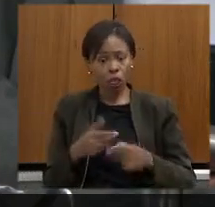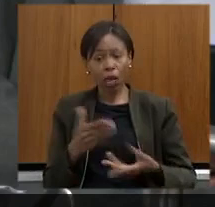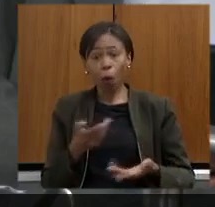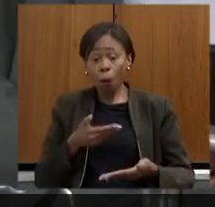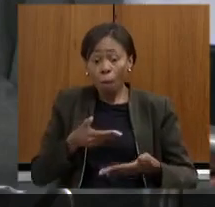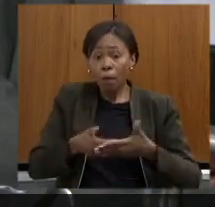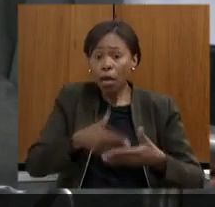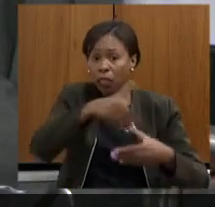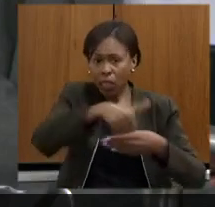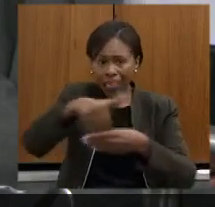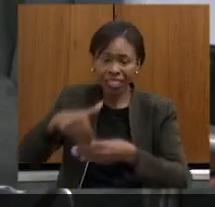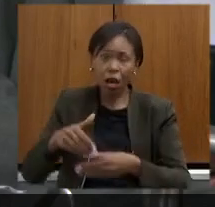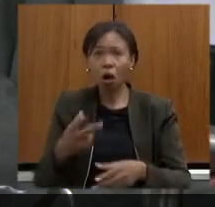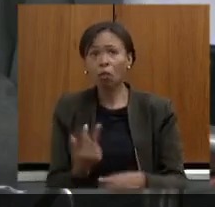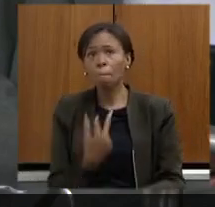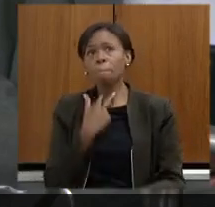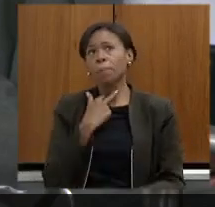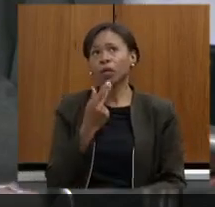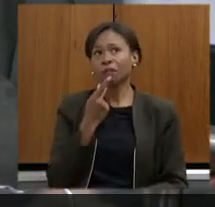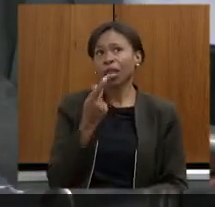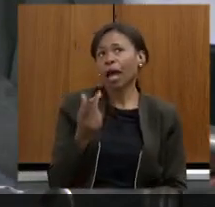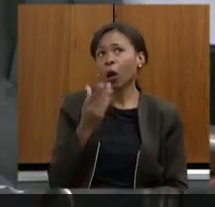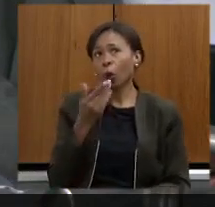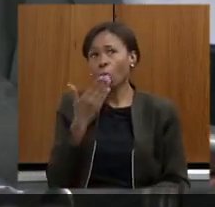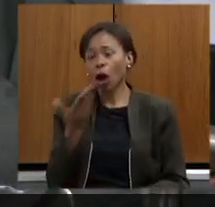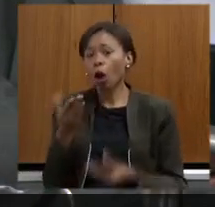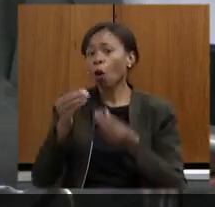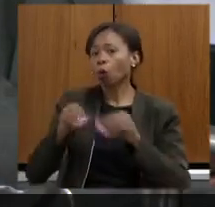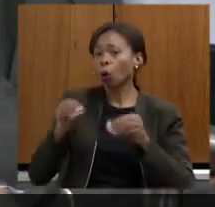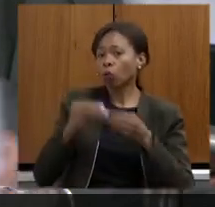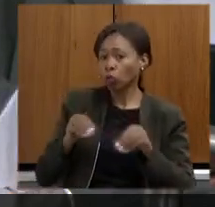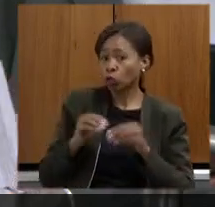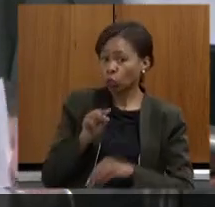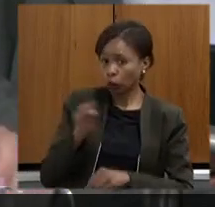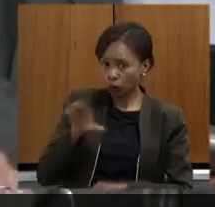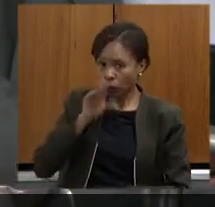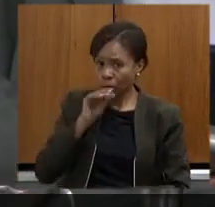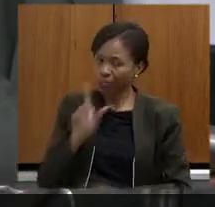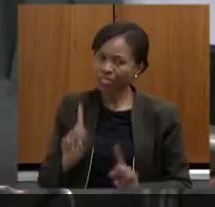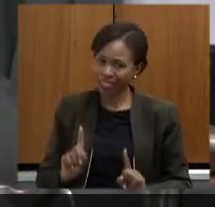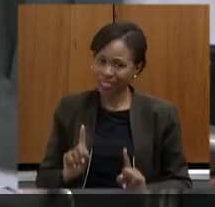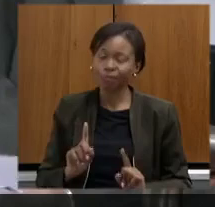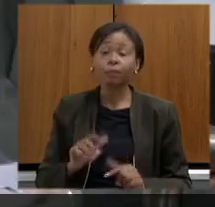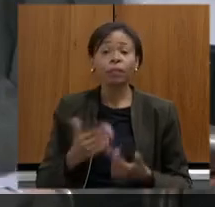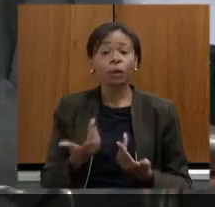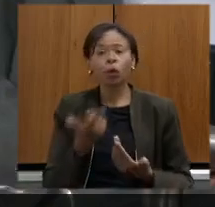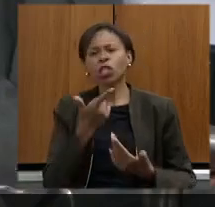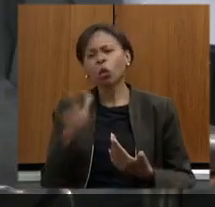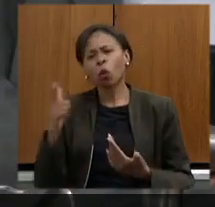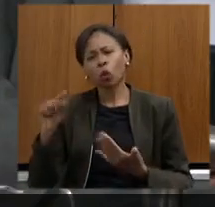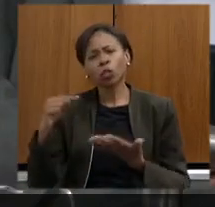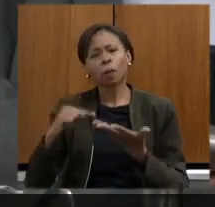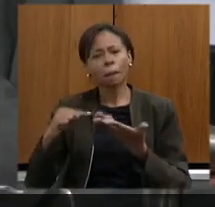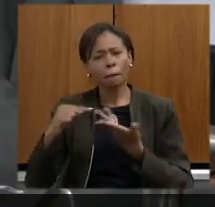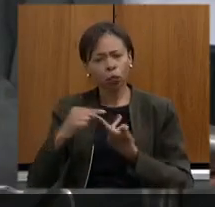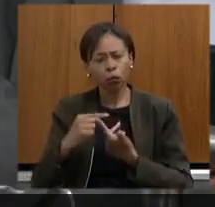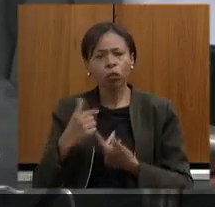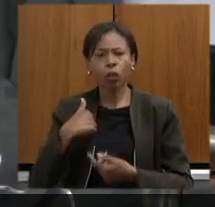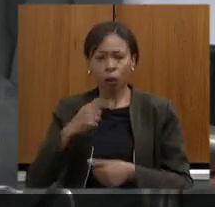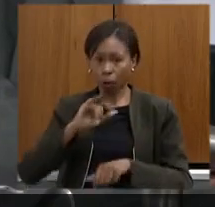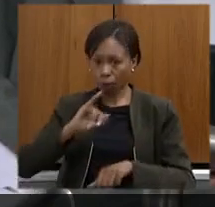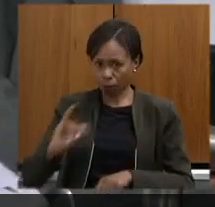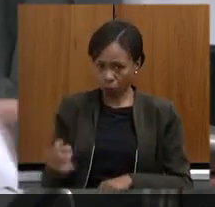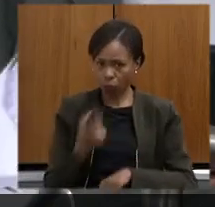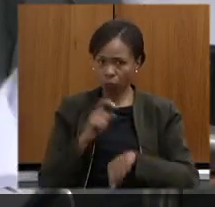da eleição que a gente não pode dizer quais são os impactos reais que os servidores vão sofrer em decorrência dessa medida tenho que outras questões que eu preciso aproveitar que meu tempo